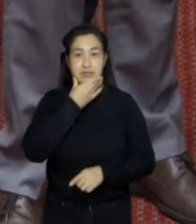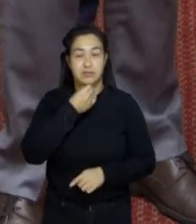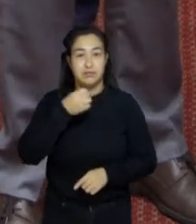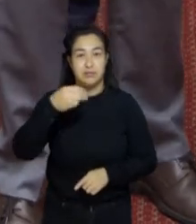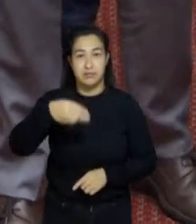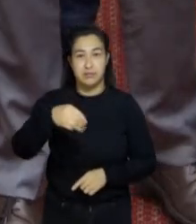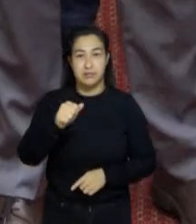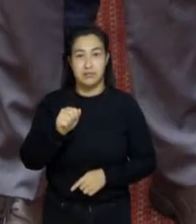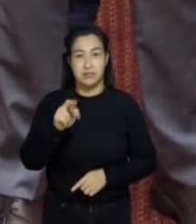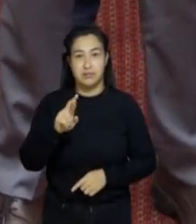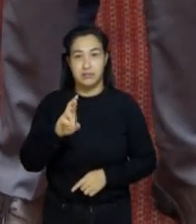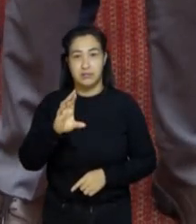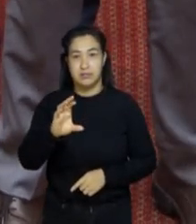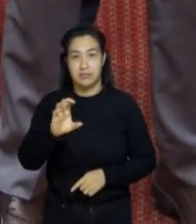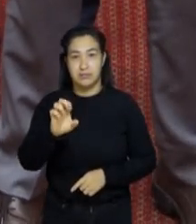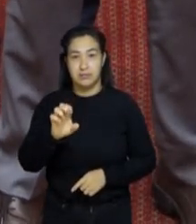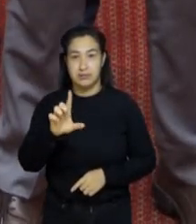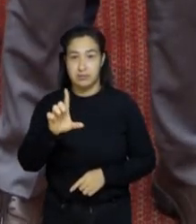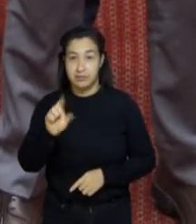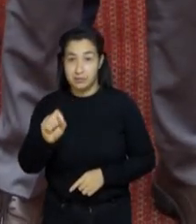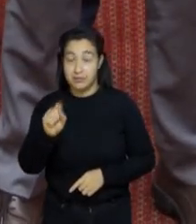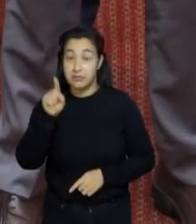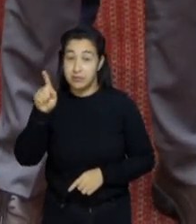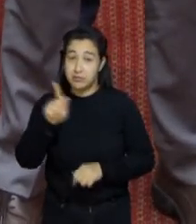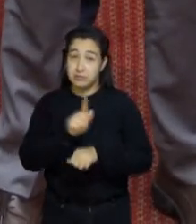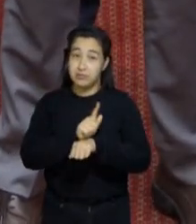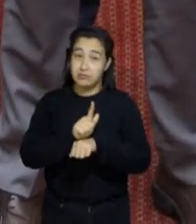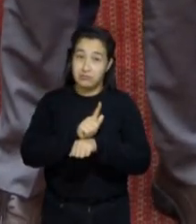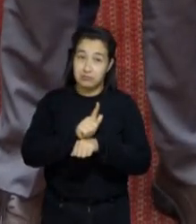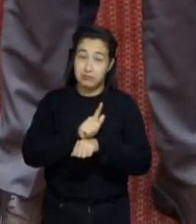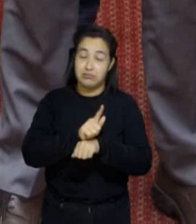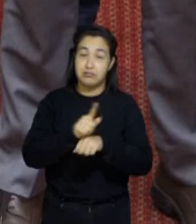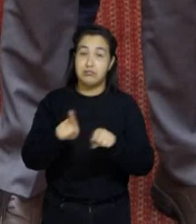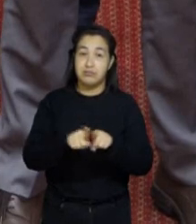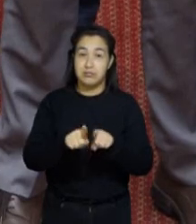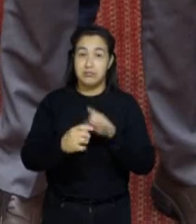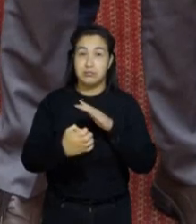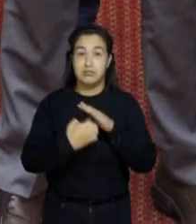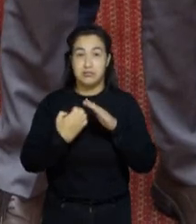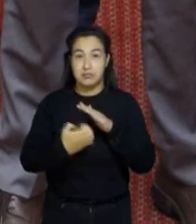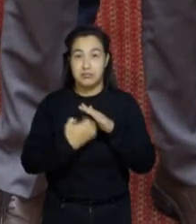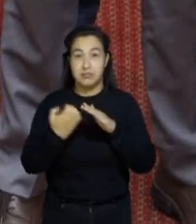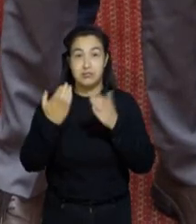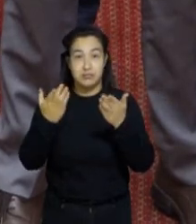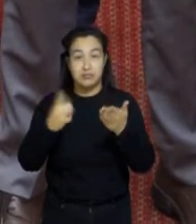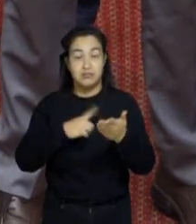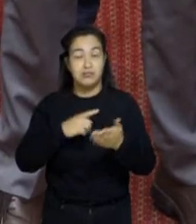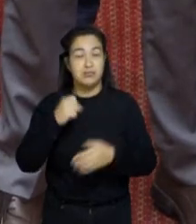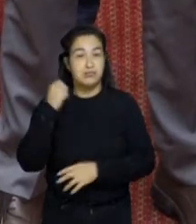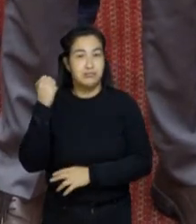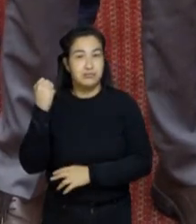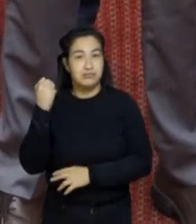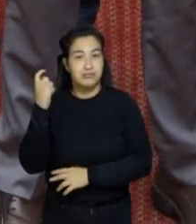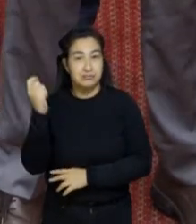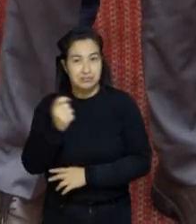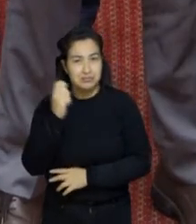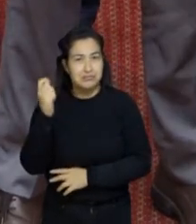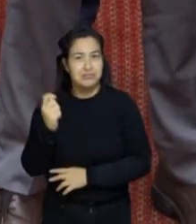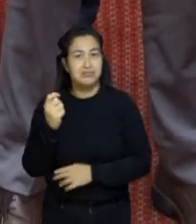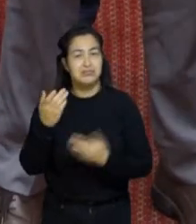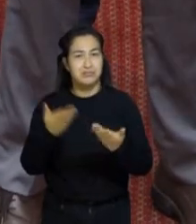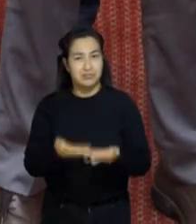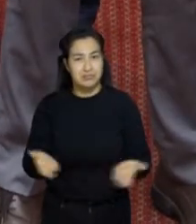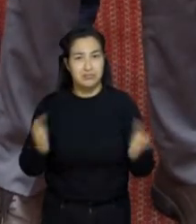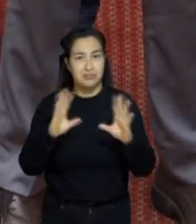indiscutivelmente, esse grande gestor, esse grande empreendedor, que faz um grande sucesso para a imprensa de Santa Catarina, com